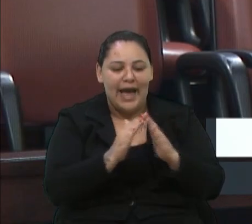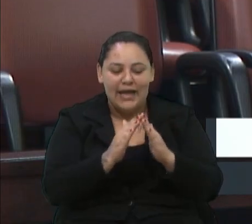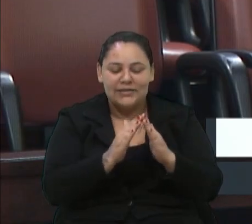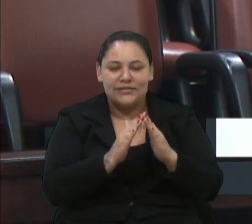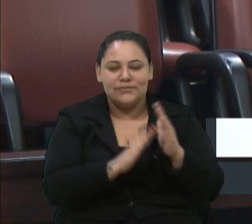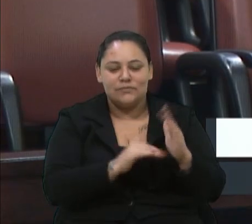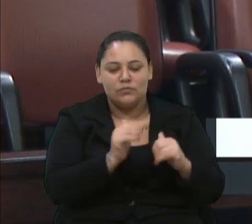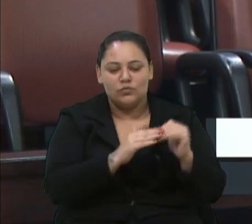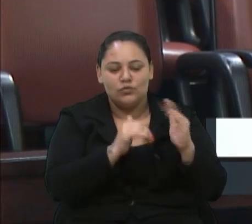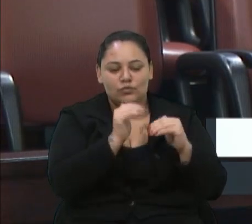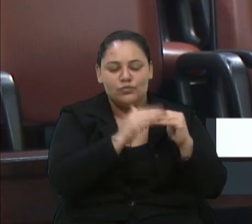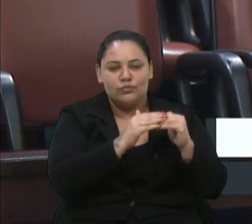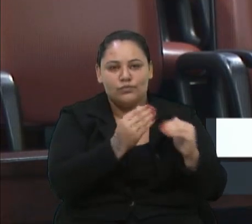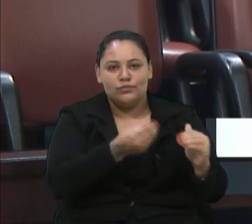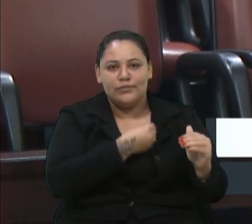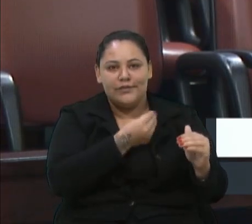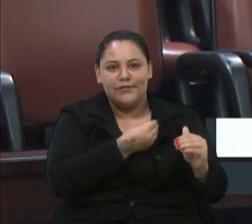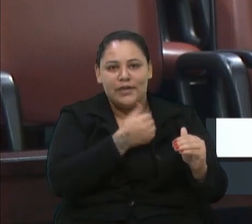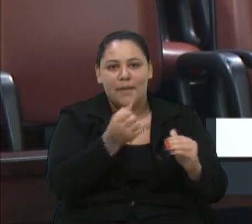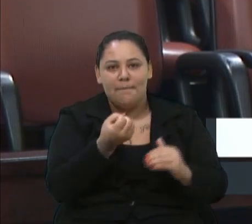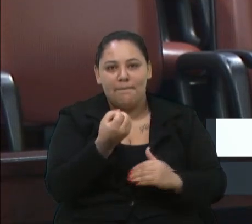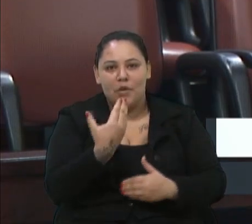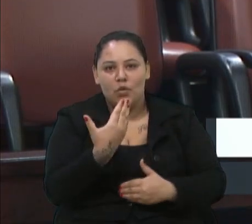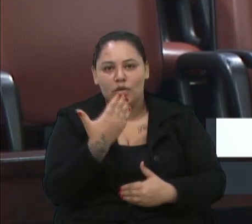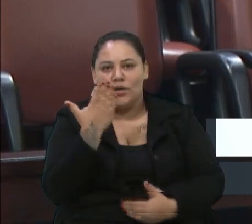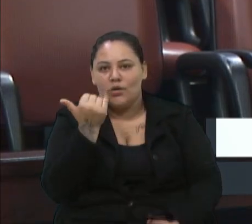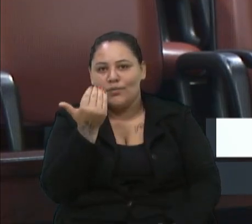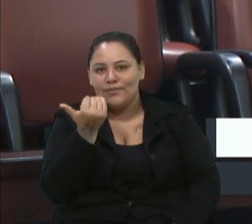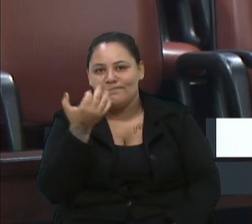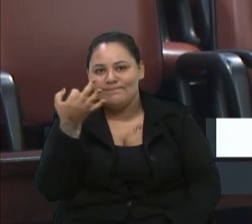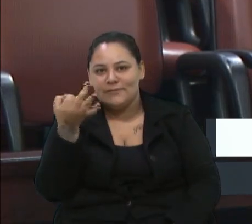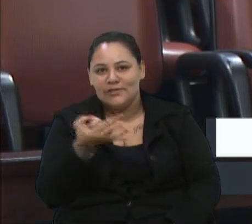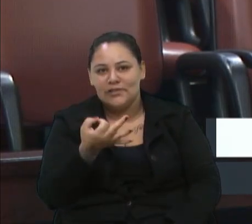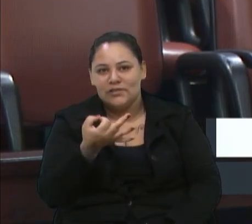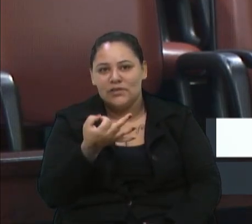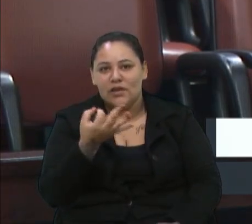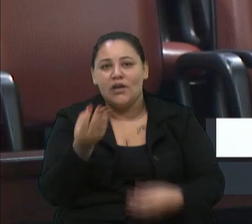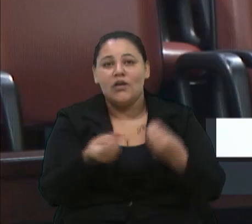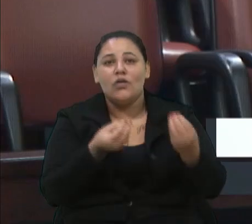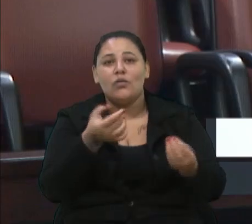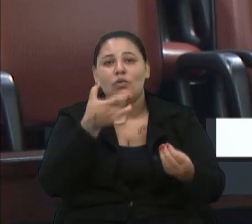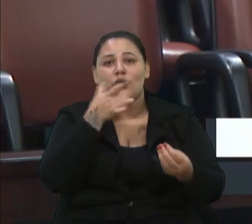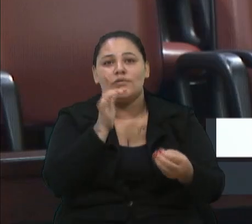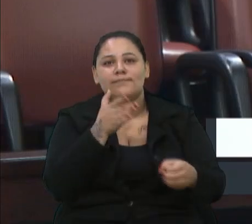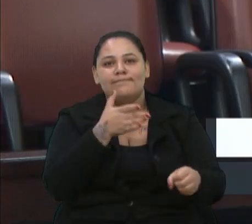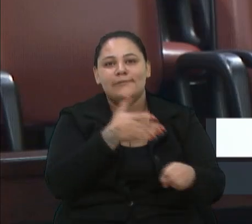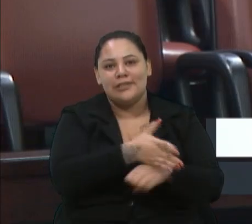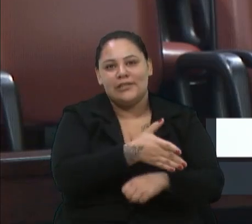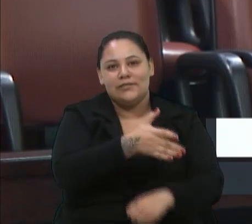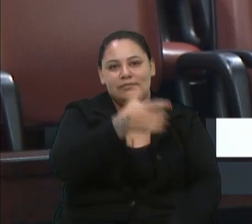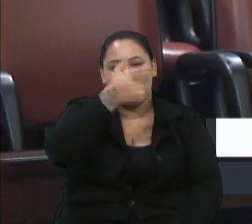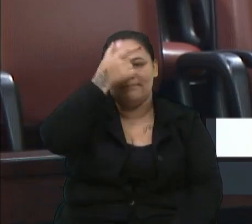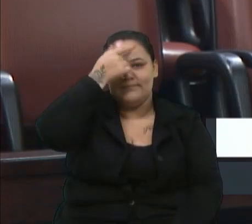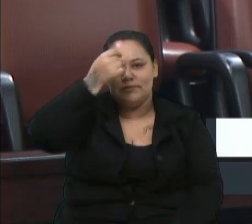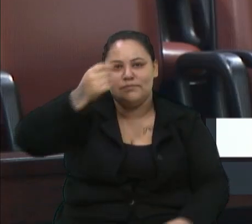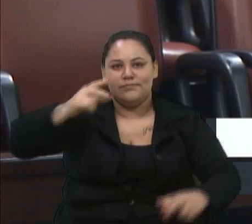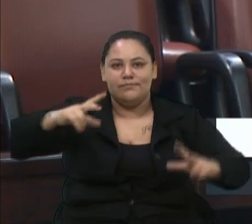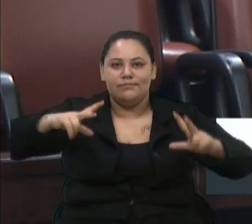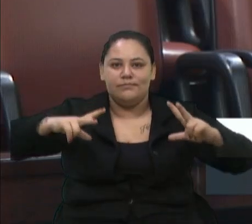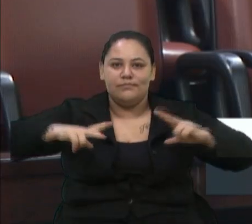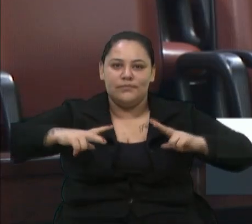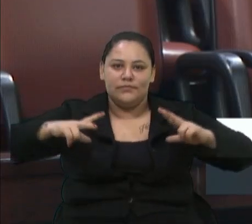ter uma vida adequada, uma alimentação adequada, vai conseguir ingressar numa